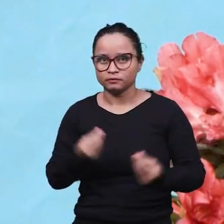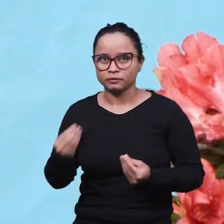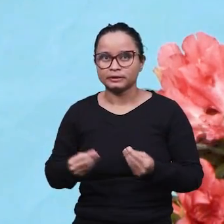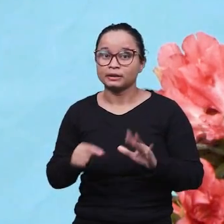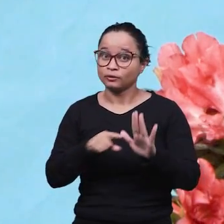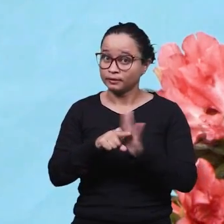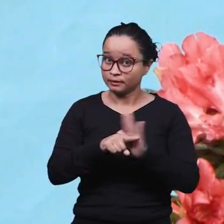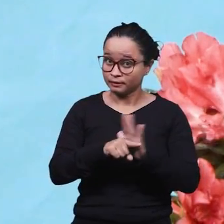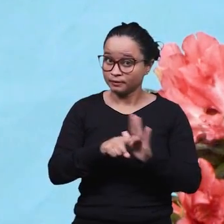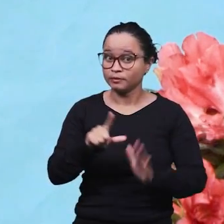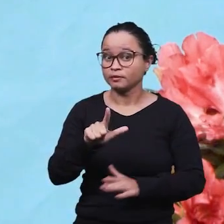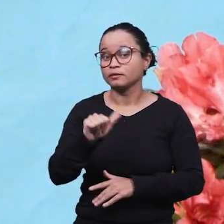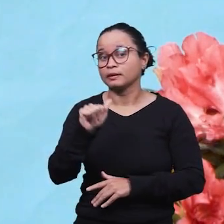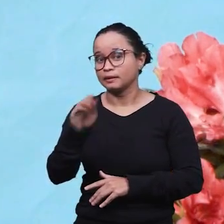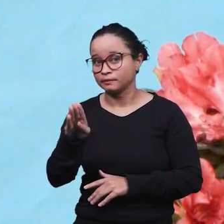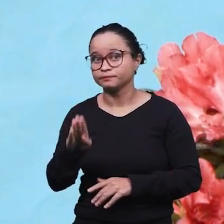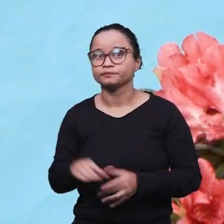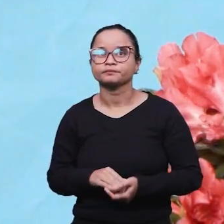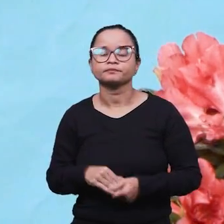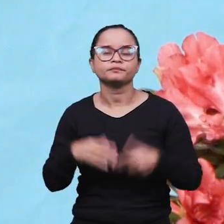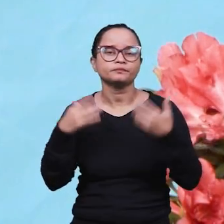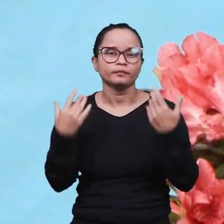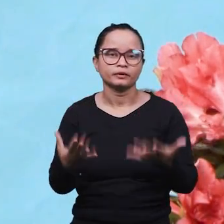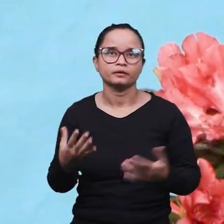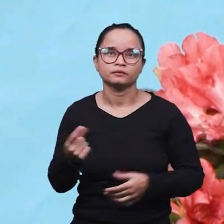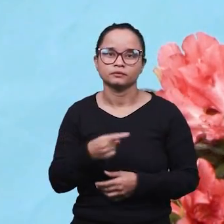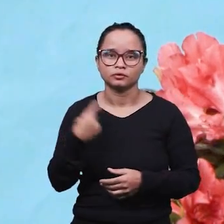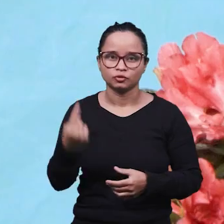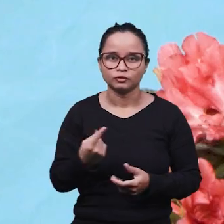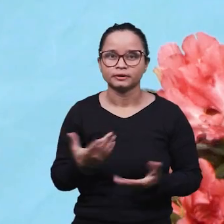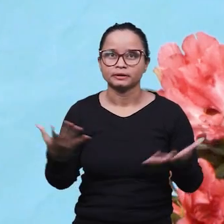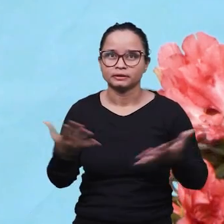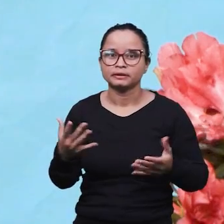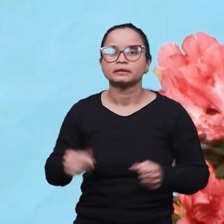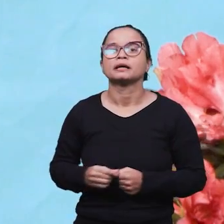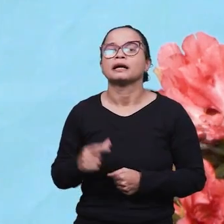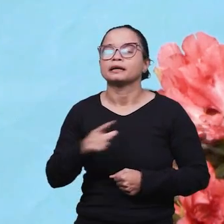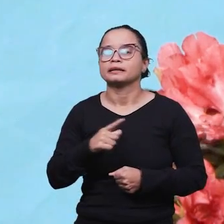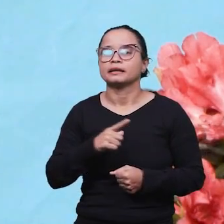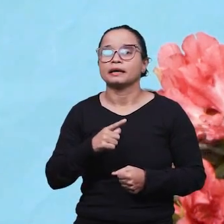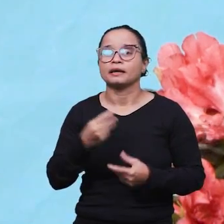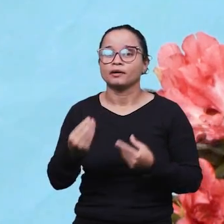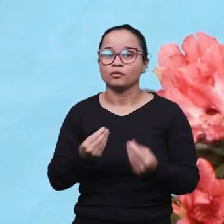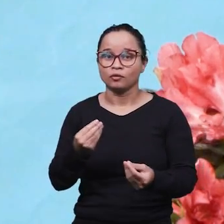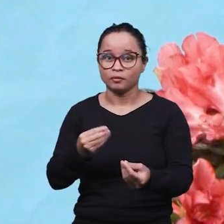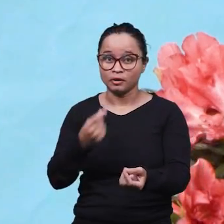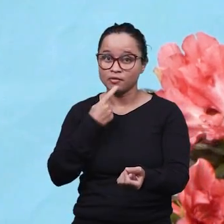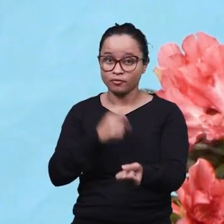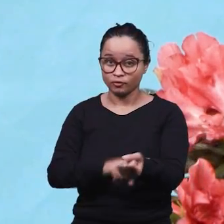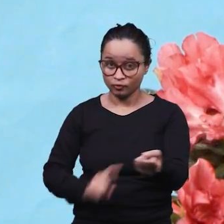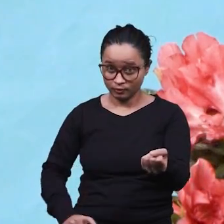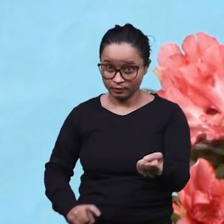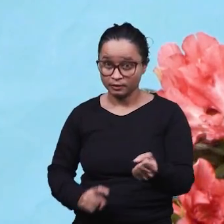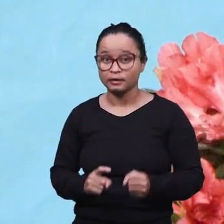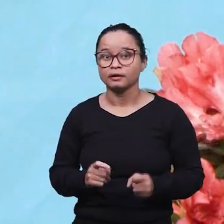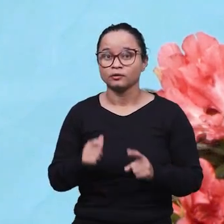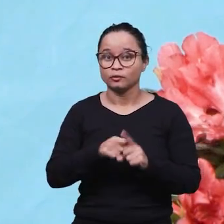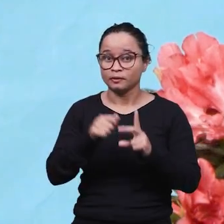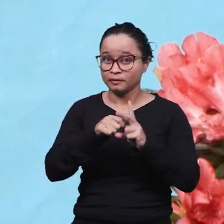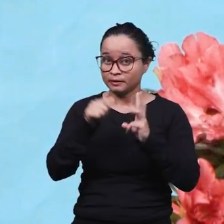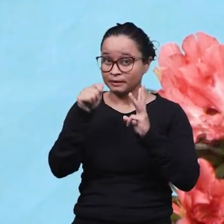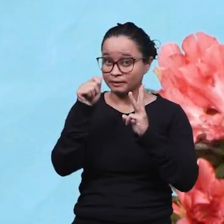exames laboratoriais. Então, a gente faz essa dosagem da glicose no sangue, que é feita no primeiro trimestre da